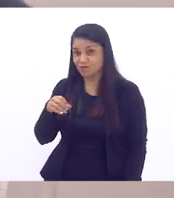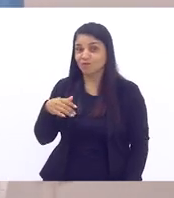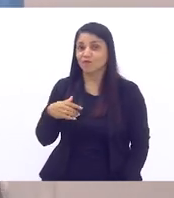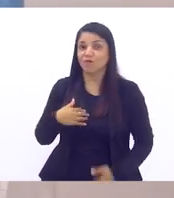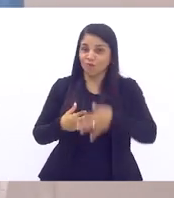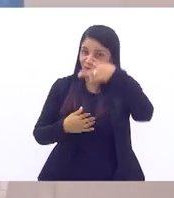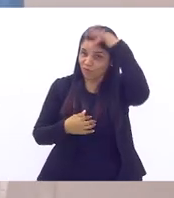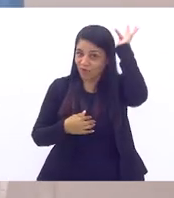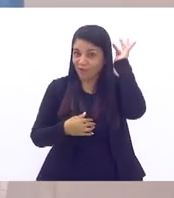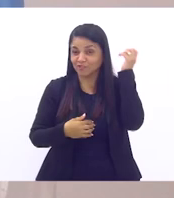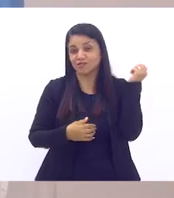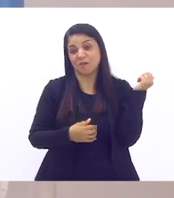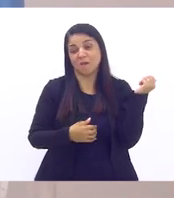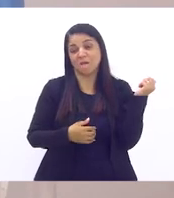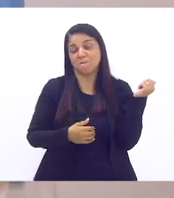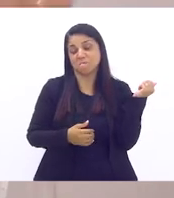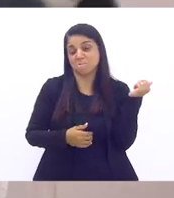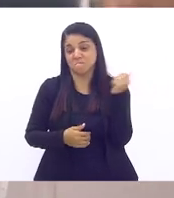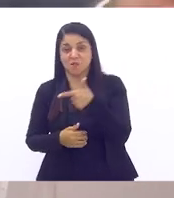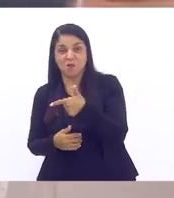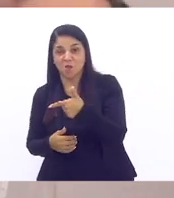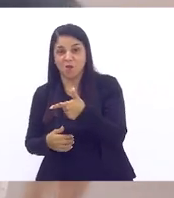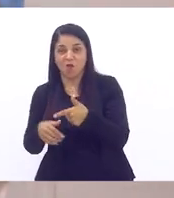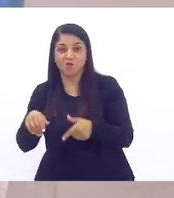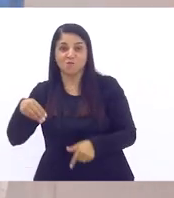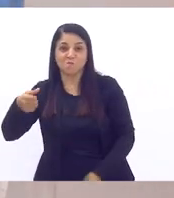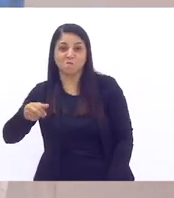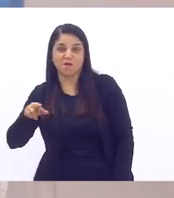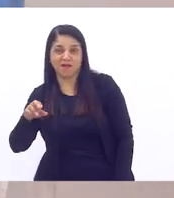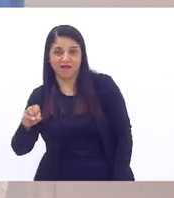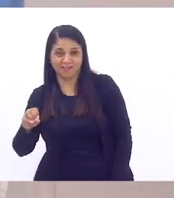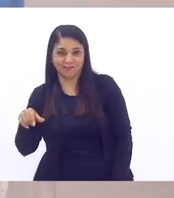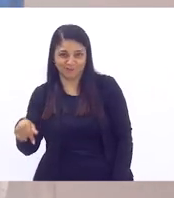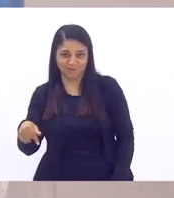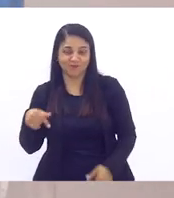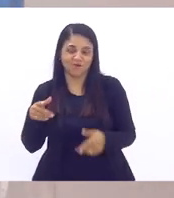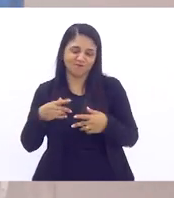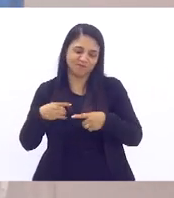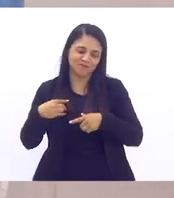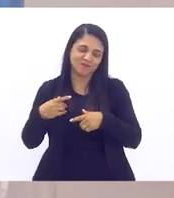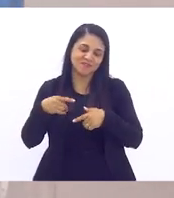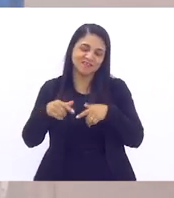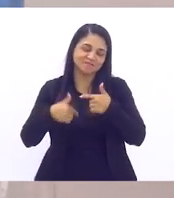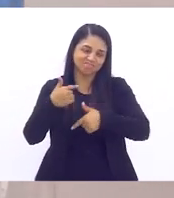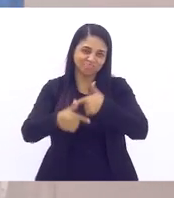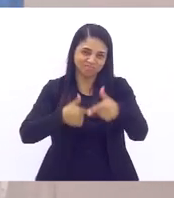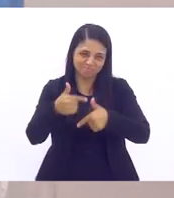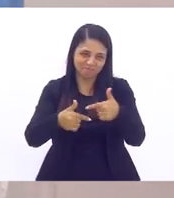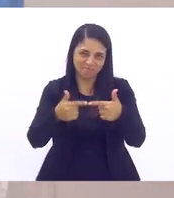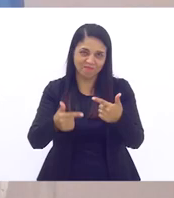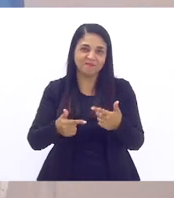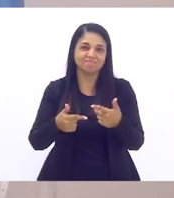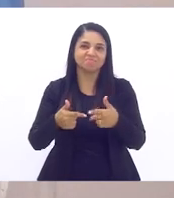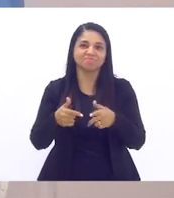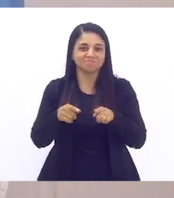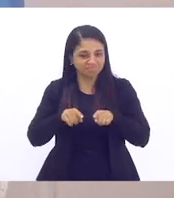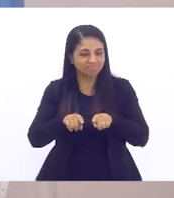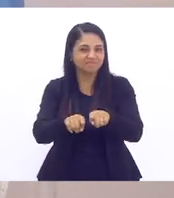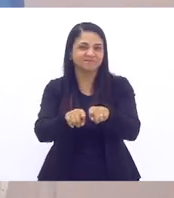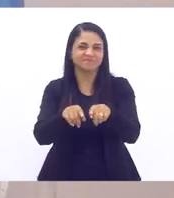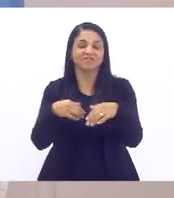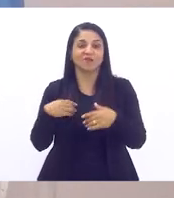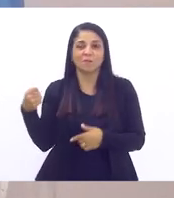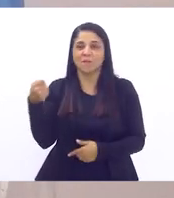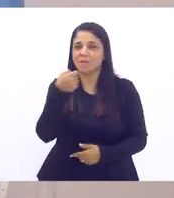muito melhor que o Marcio então o Fred é a evolução do mandato Pacheco aqui na casa então vou passar a palavra para o meu irmão Vereador